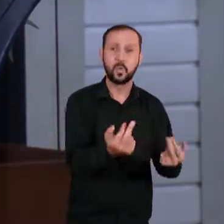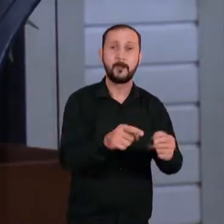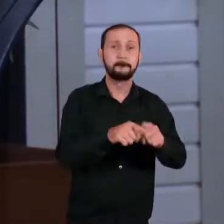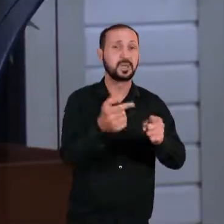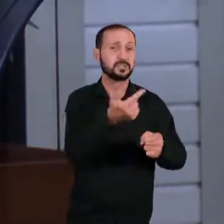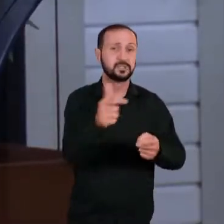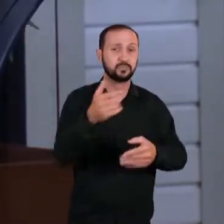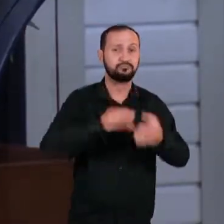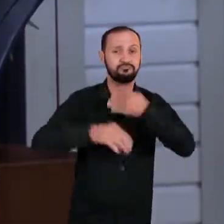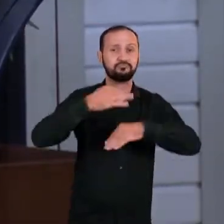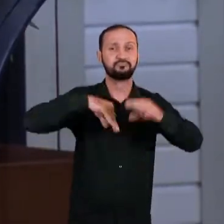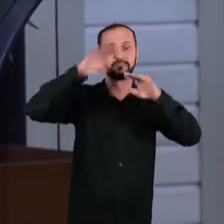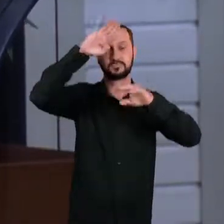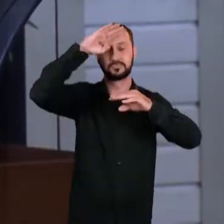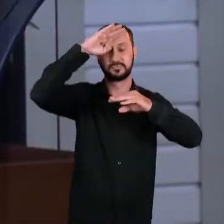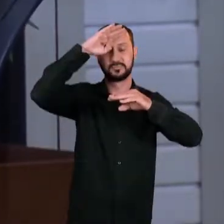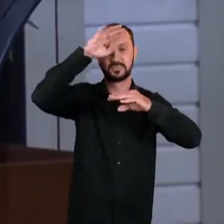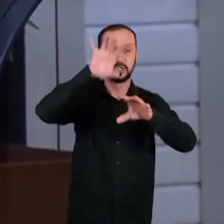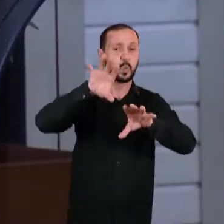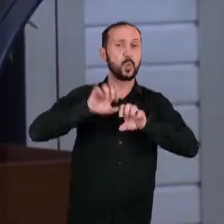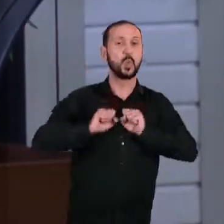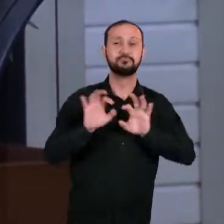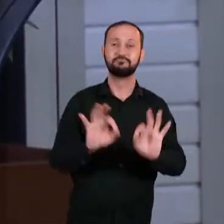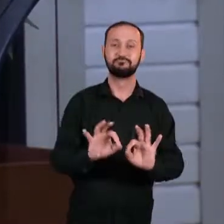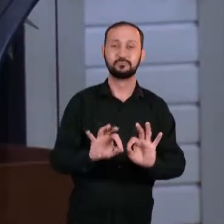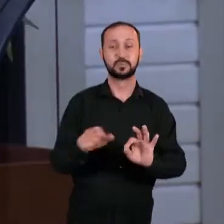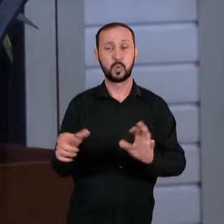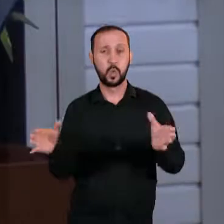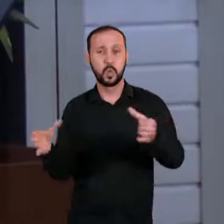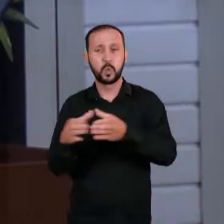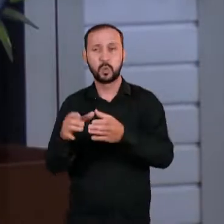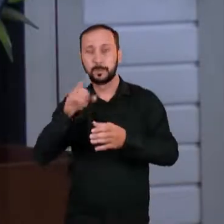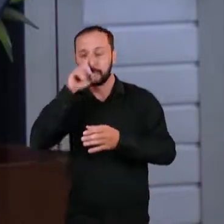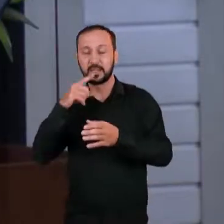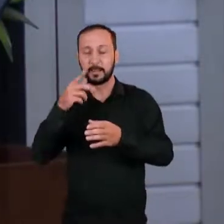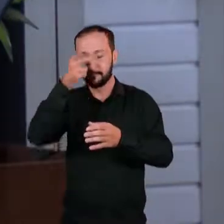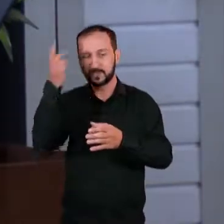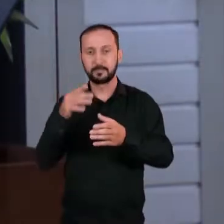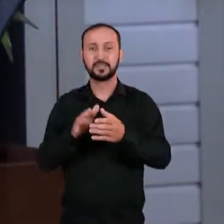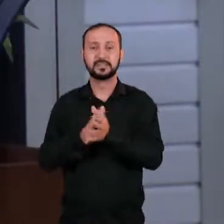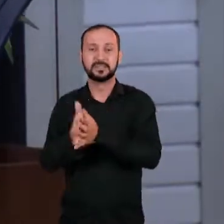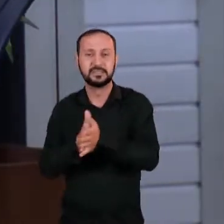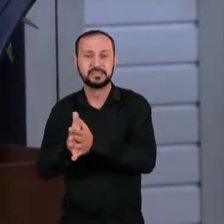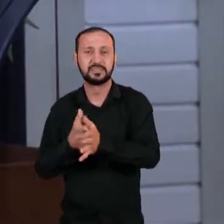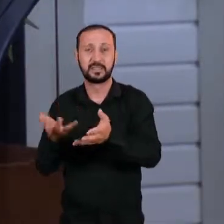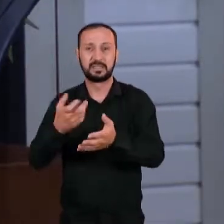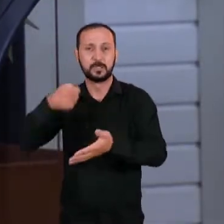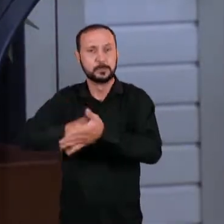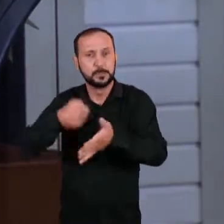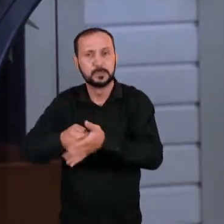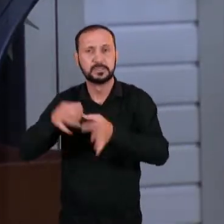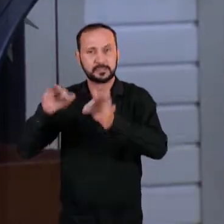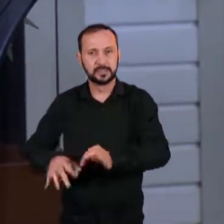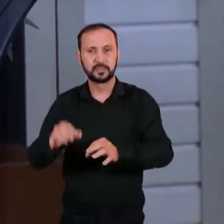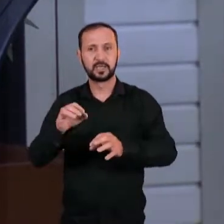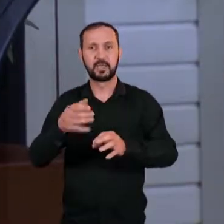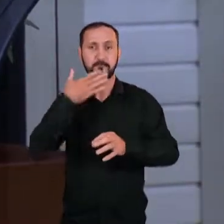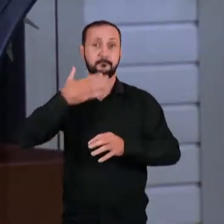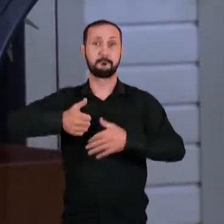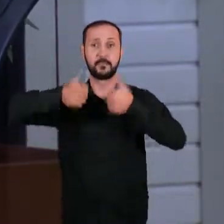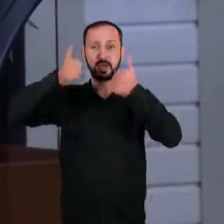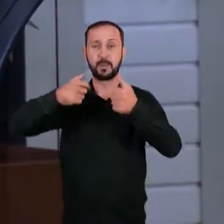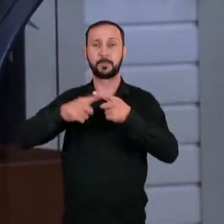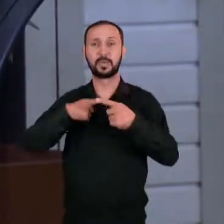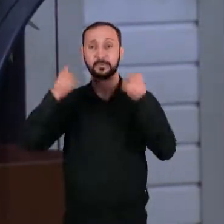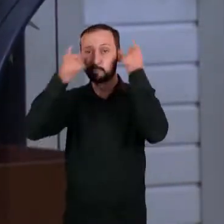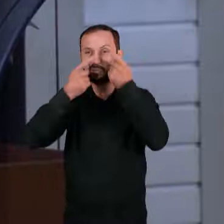burnout, né? Então, se a gente pensa num grupo de risco, acho que as pessoas um pouquinho mais ansiosas, né? Que elas cobram mais, que elas querem sempre estar melhor, que elas são mais